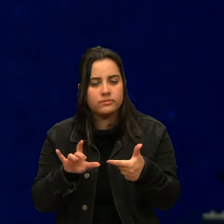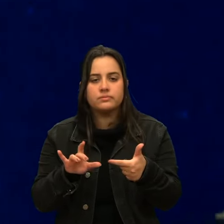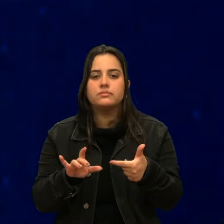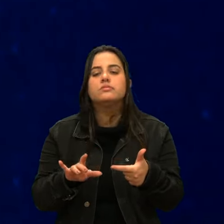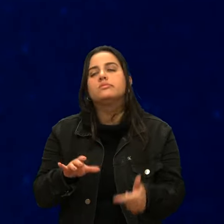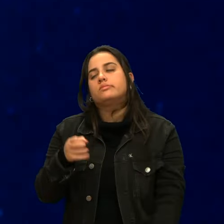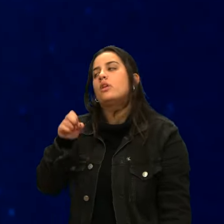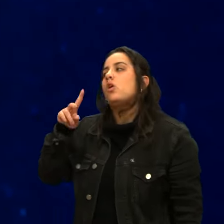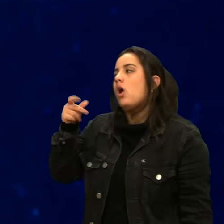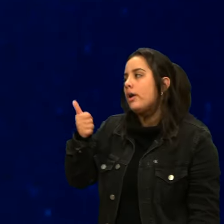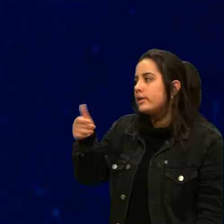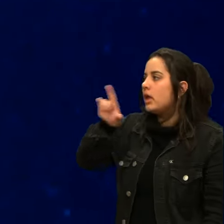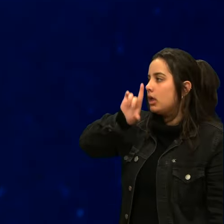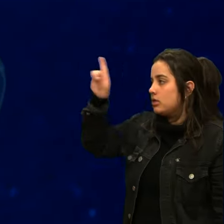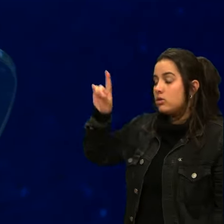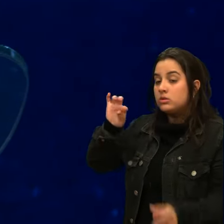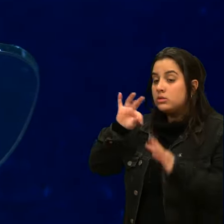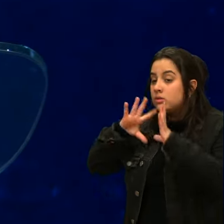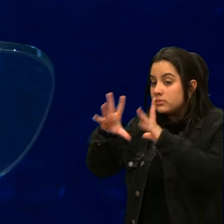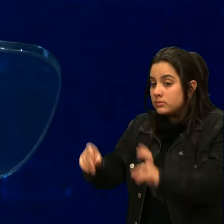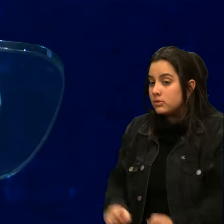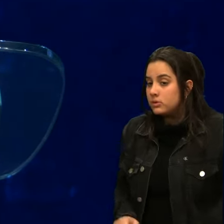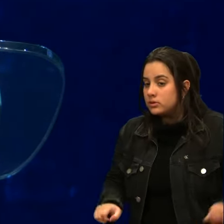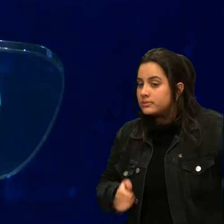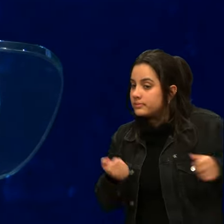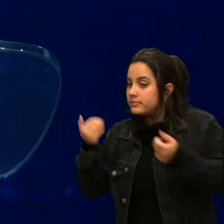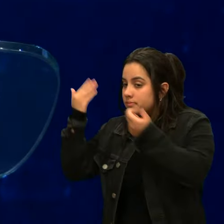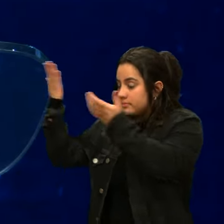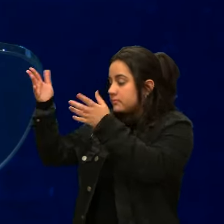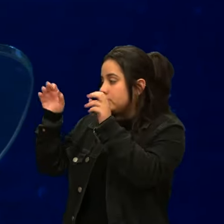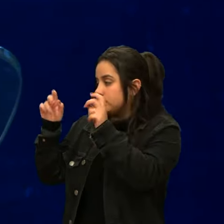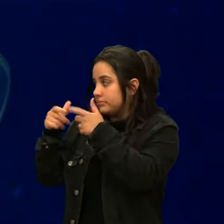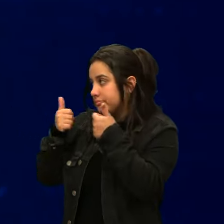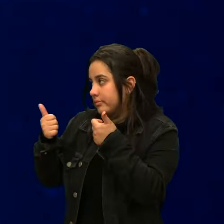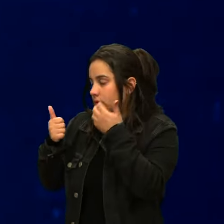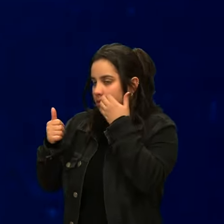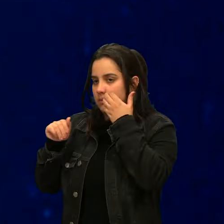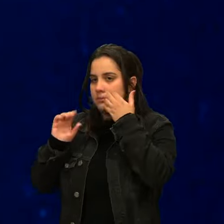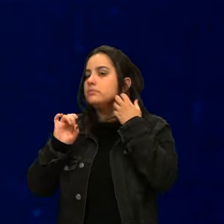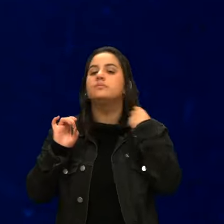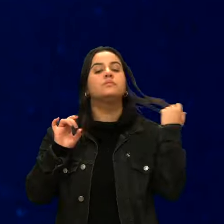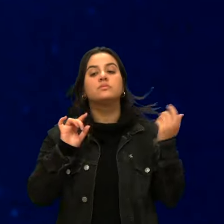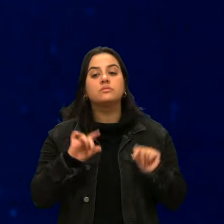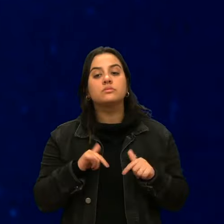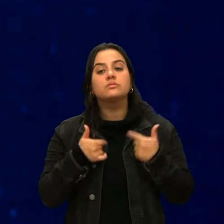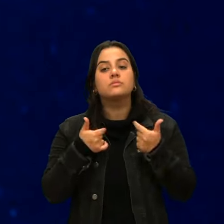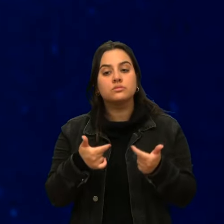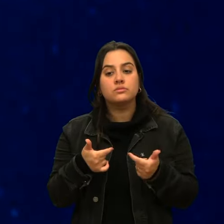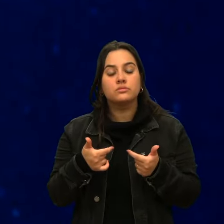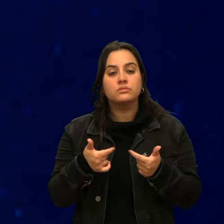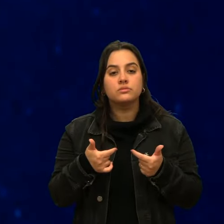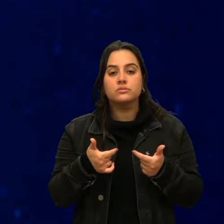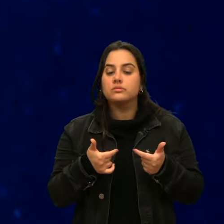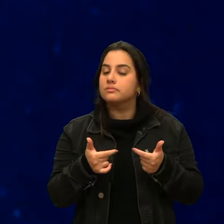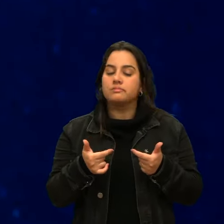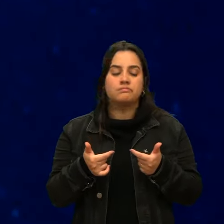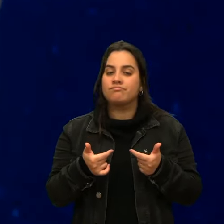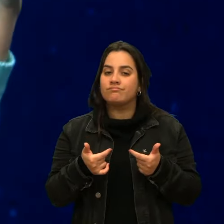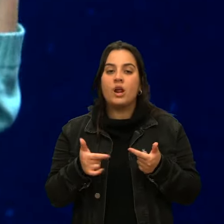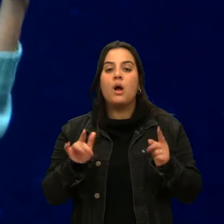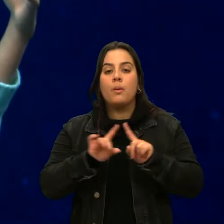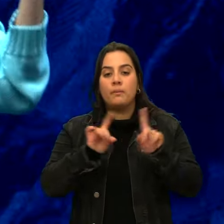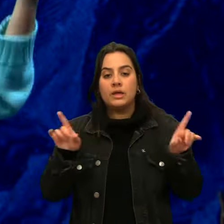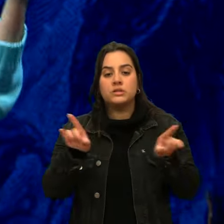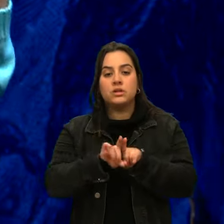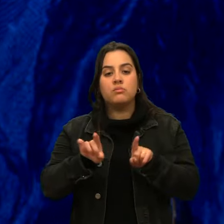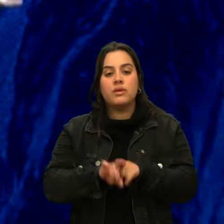bom, Deus, eu vou entregar tudo aqui, eu vou... Né? Não é só sobre uma ação, não é só sobre o que você faz, mas é sobre